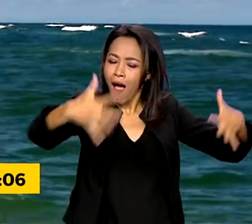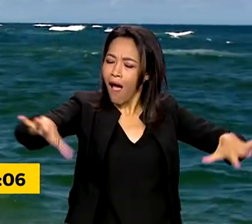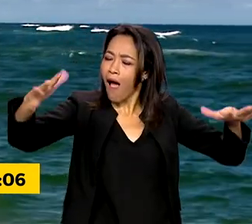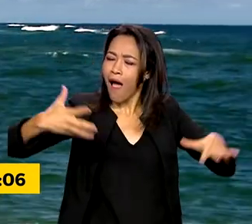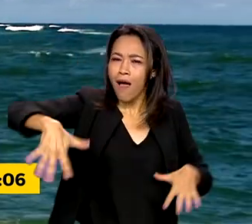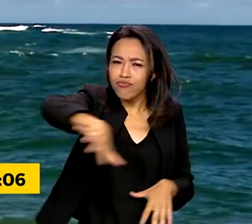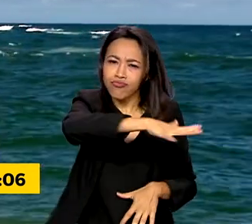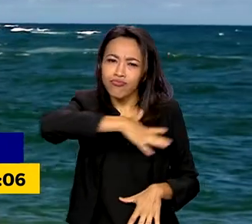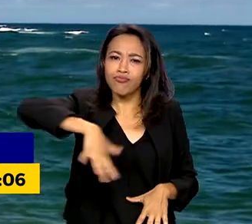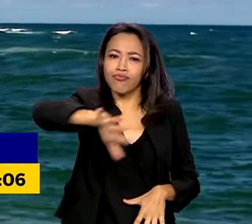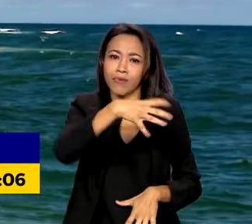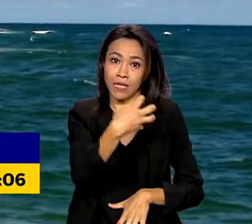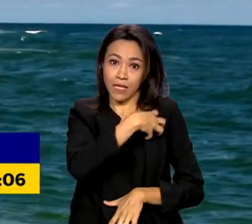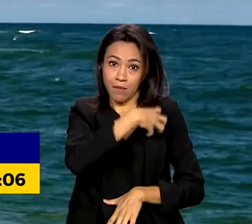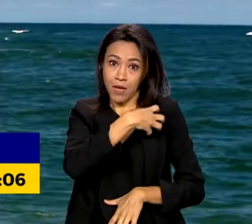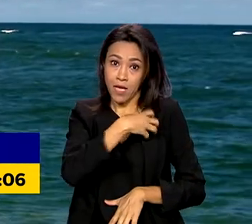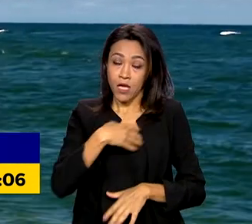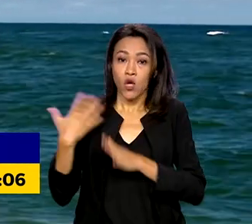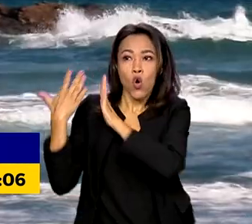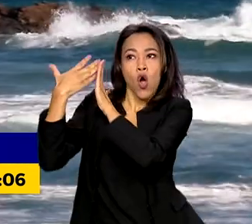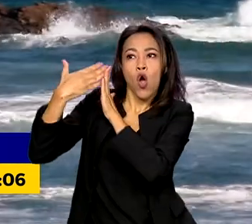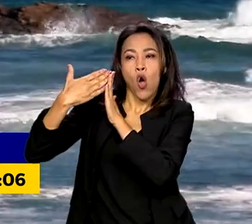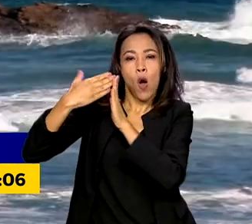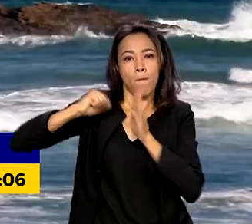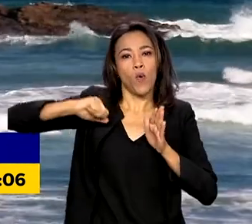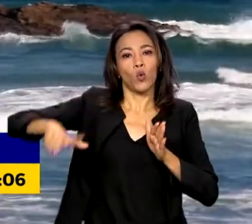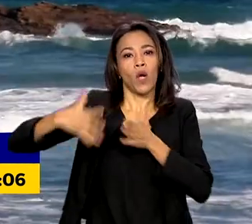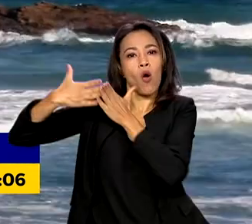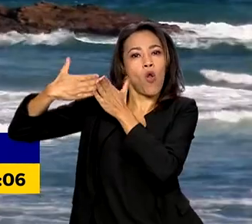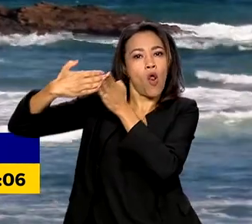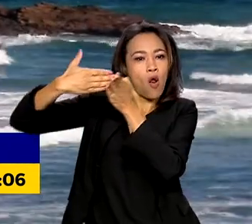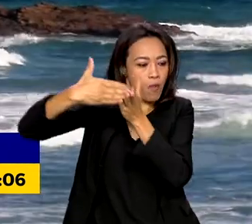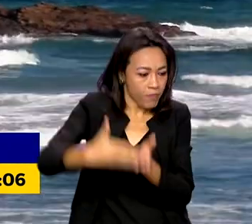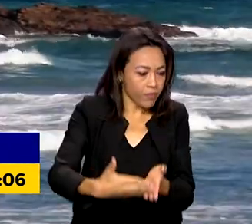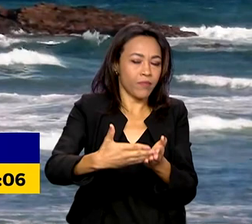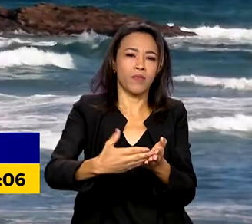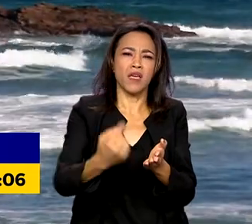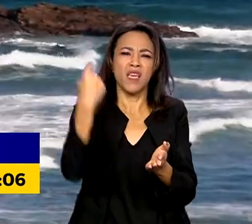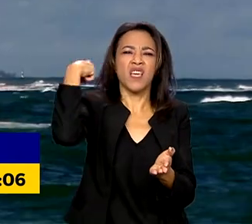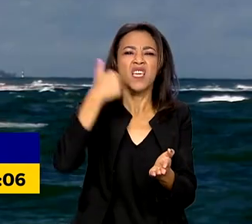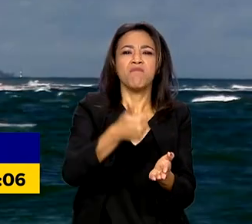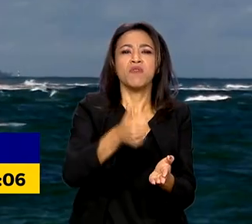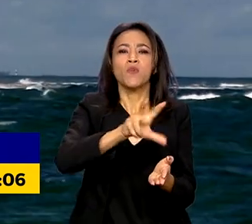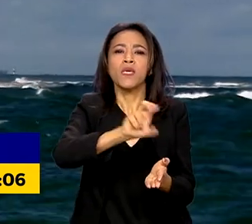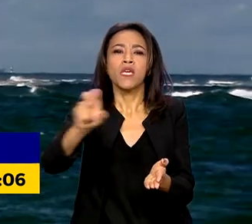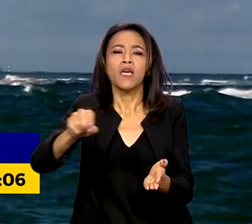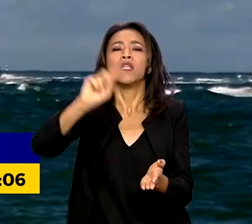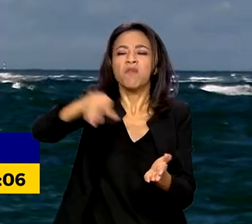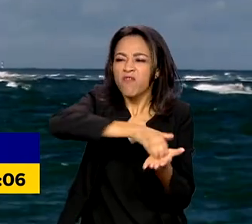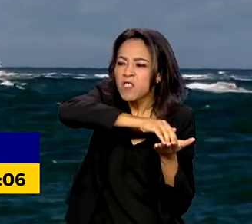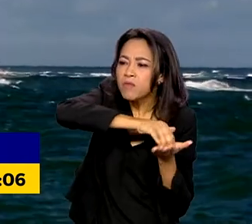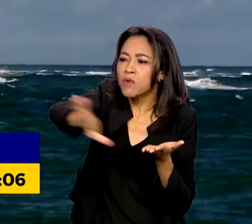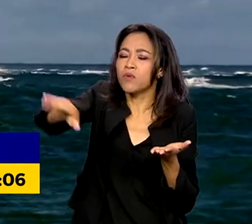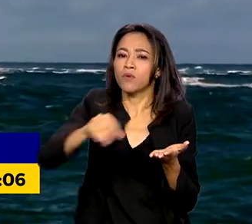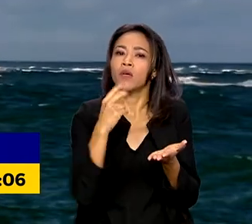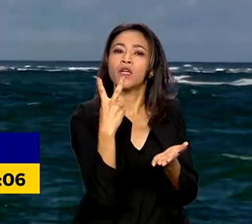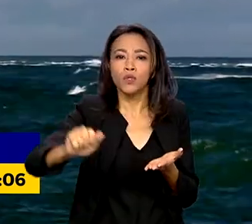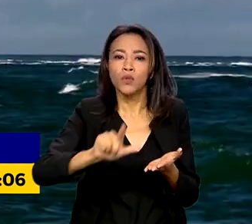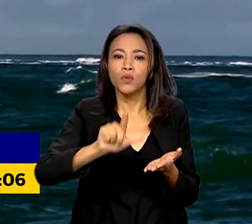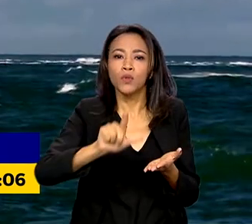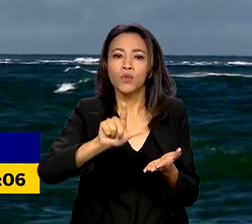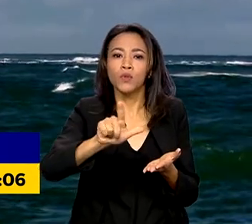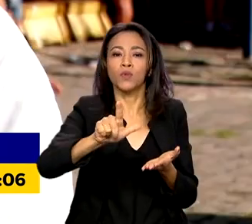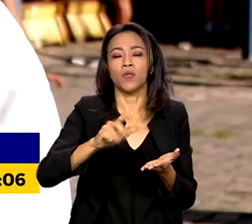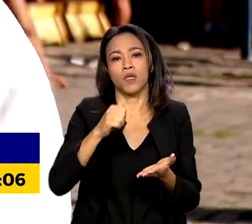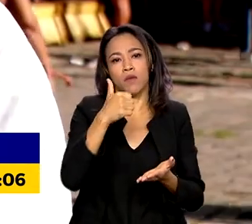os portugueses chegaram ao Brasil em 1500. E por aqui também eles foram expulsos em 2 de julho de